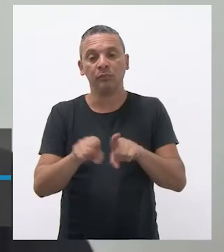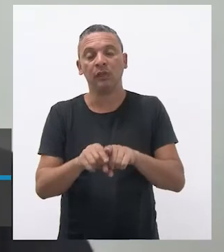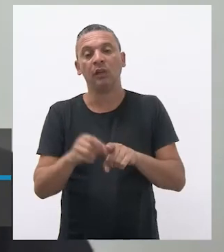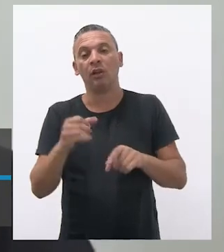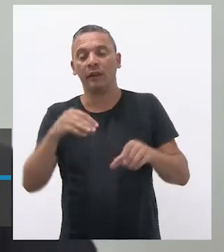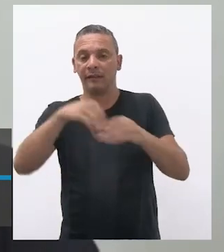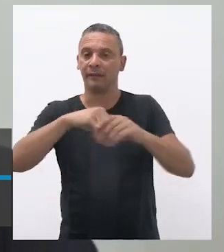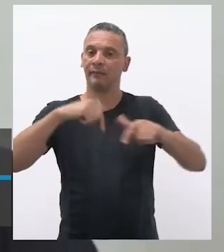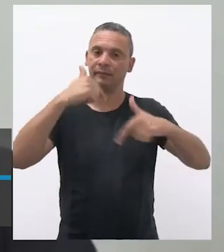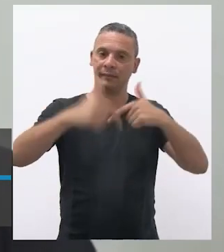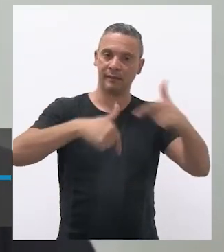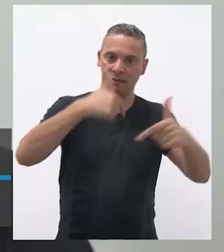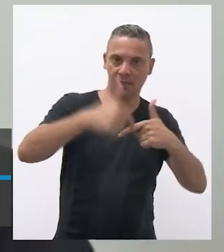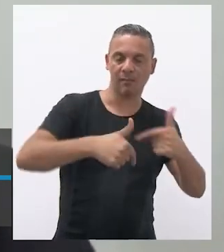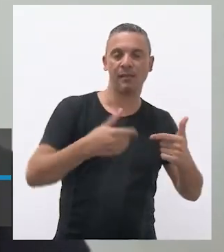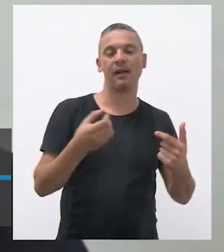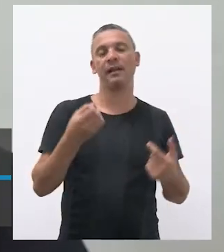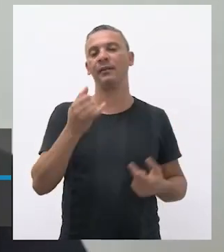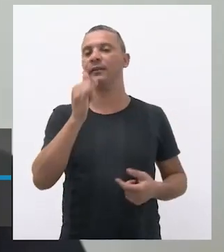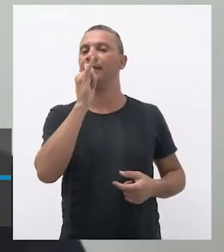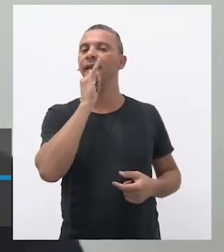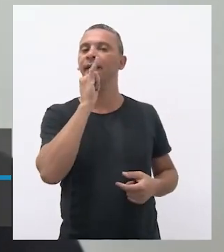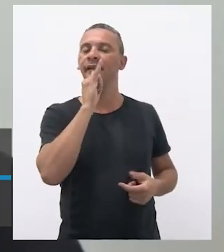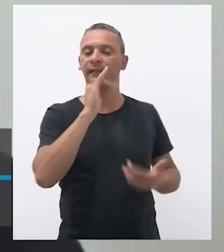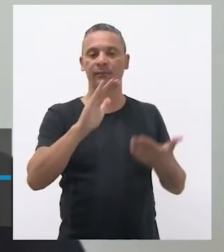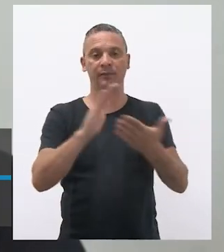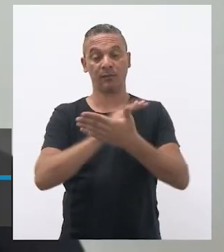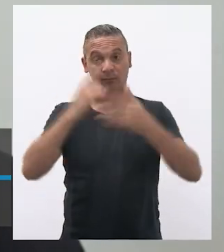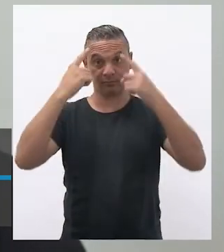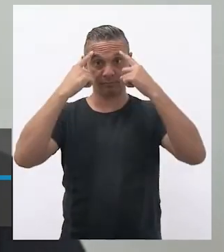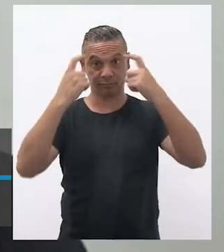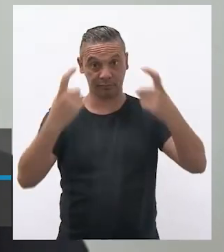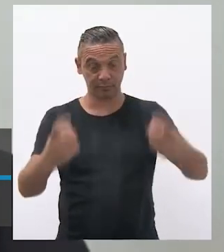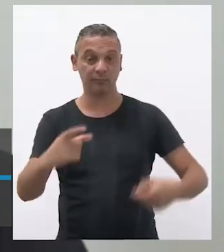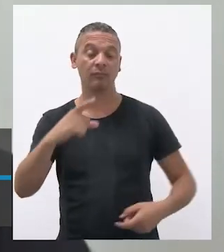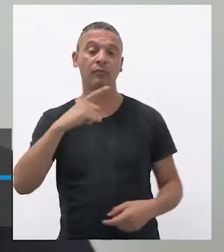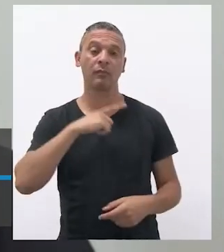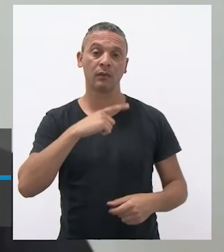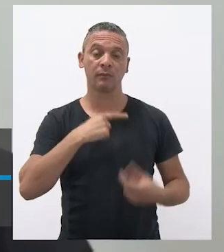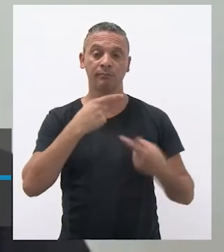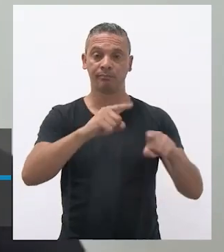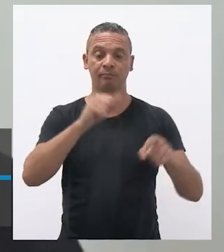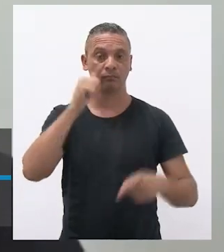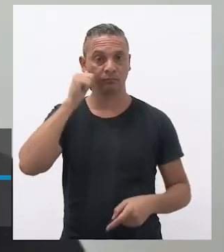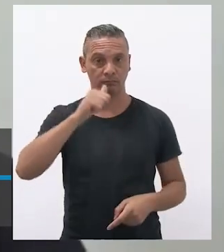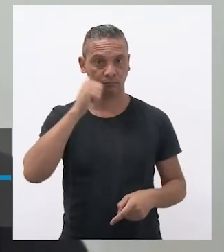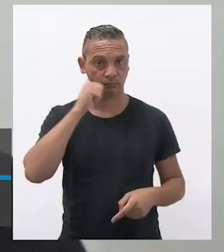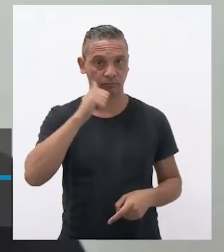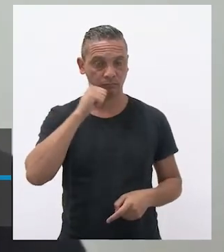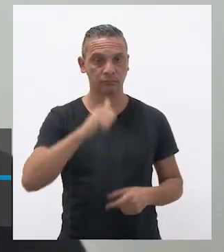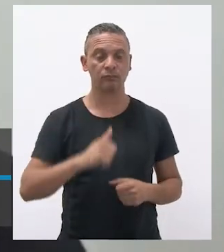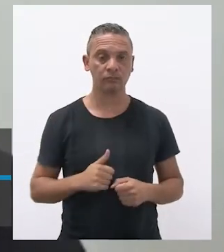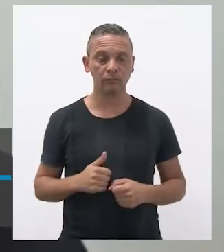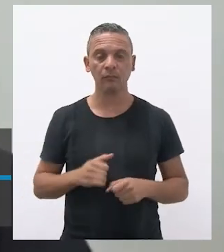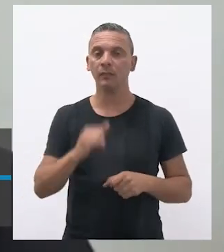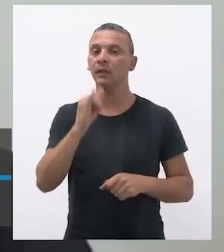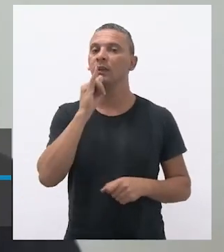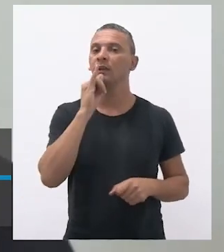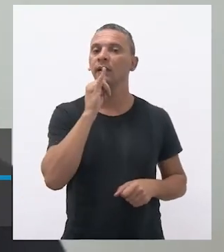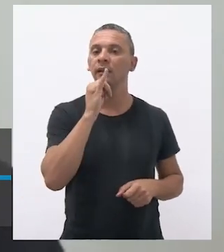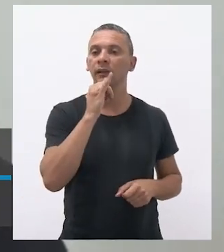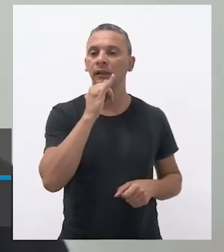especificamente a violência física, a violência sexual e a violência moral, e nesse aspecto específico, a Lei Maria da